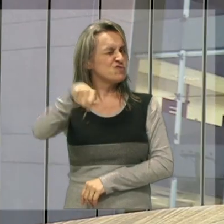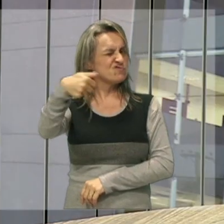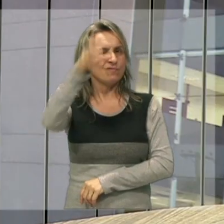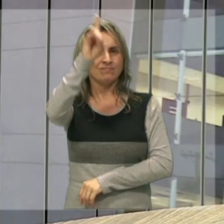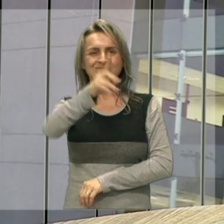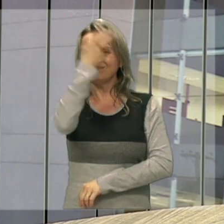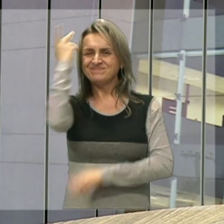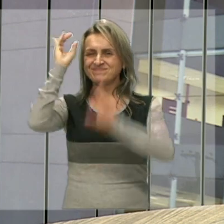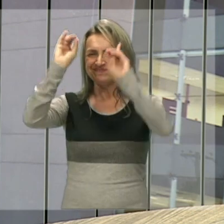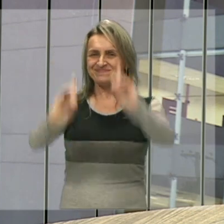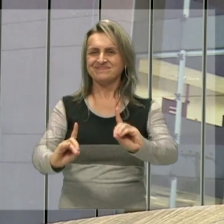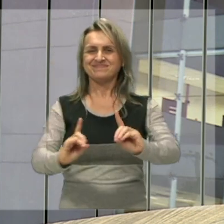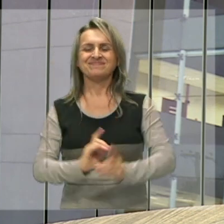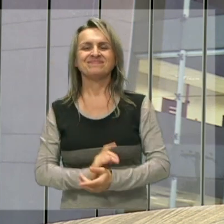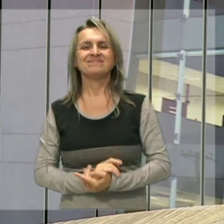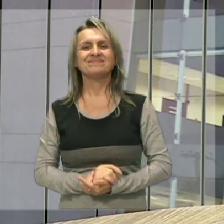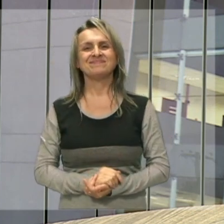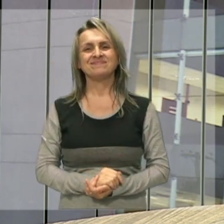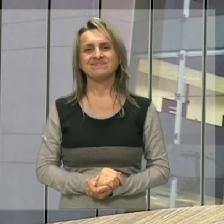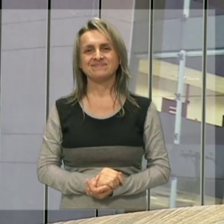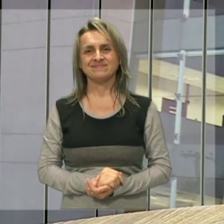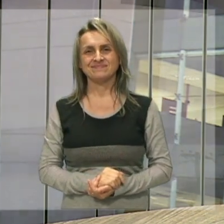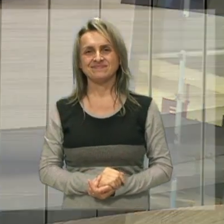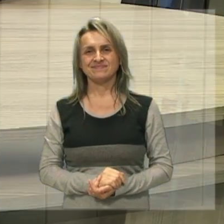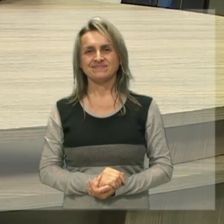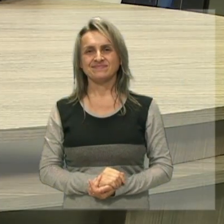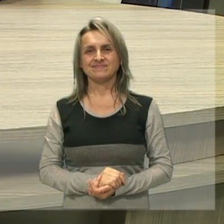direitos da pessoa com deficiência. Até já!